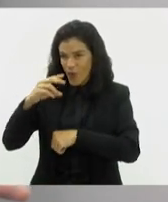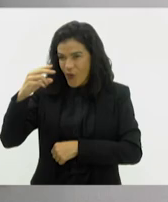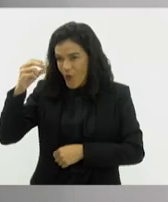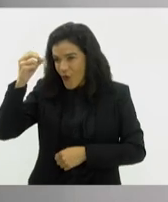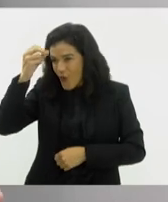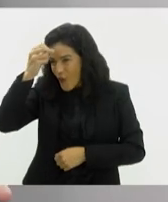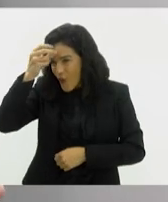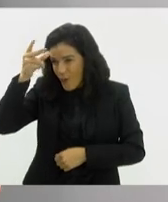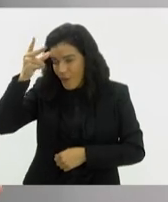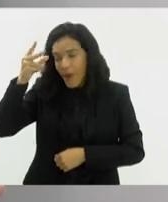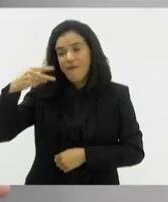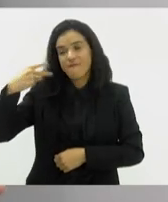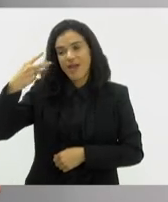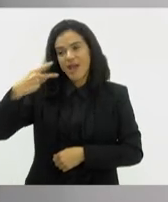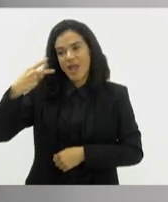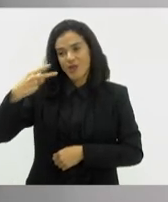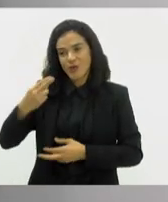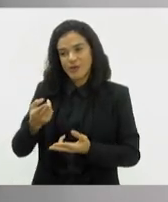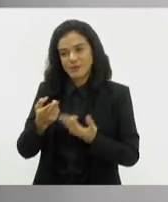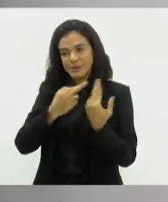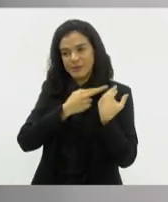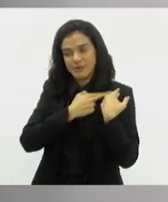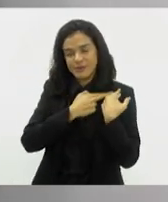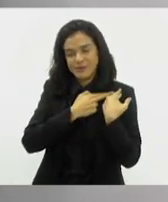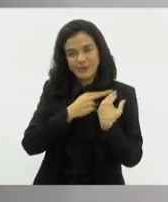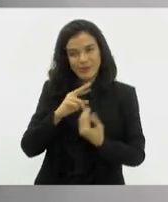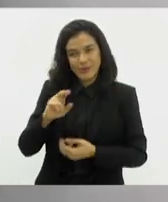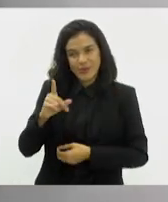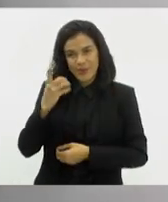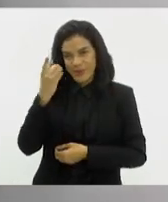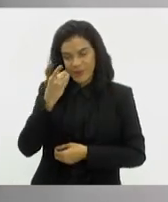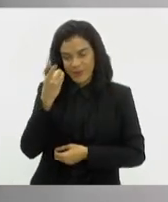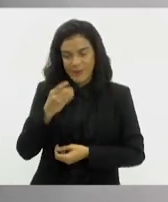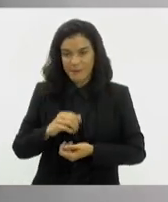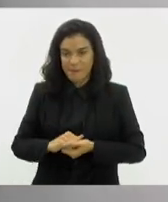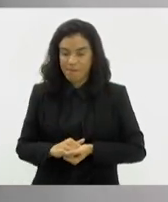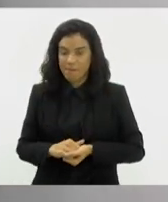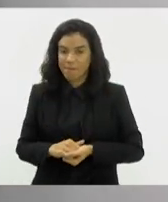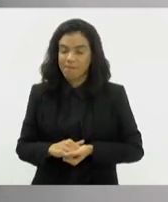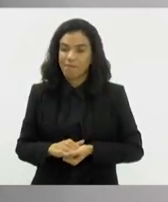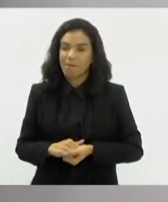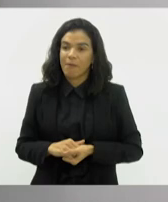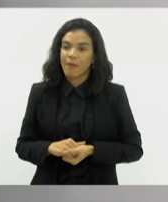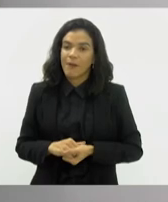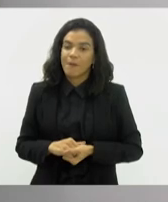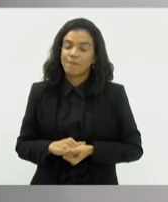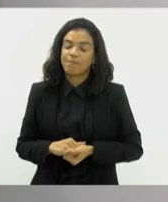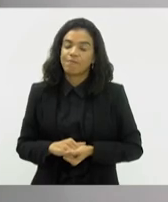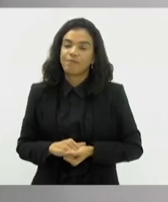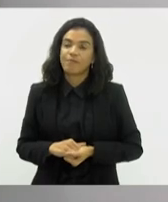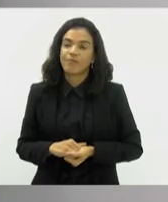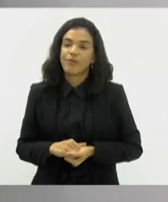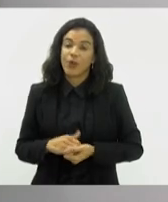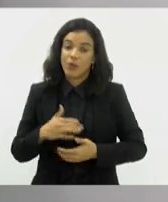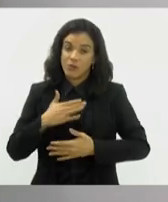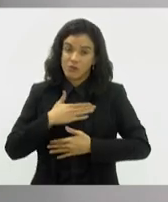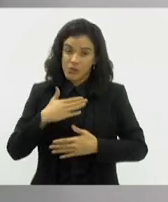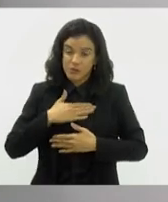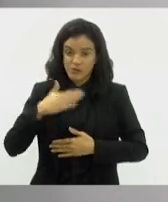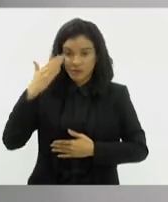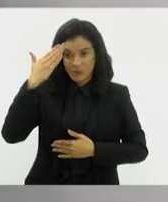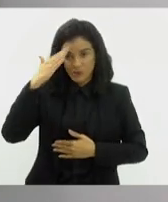fazer isso, não o deputado, no meu entendimento. Então, o parecer do relator, que devia ser, no meu entendimento